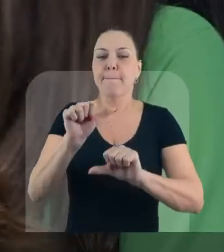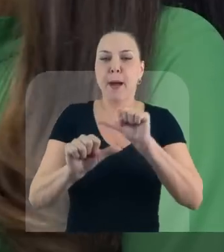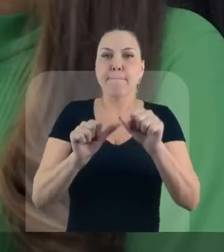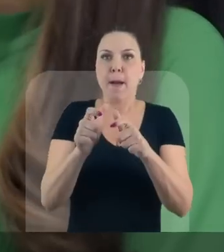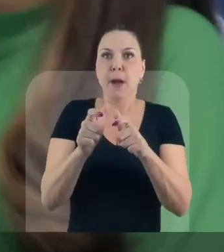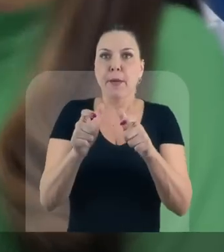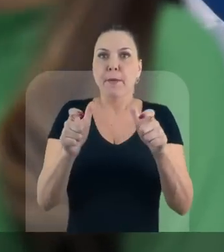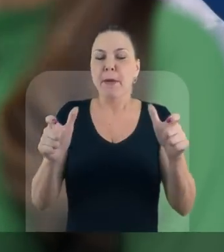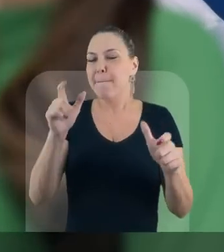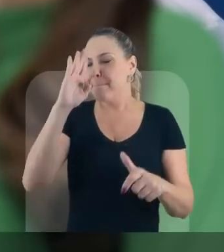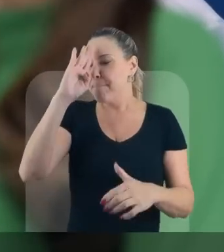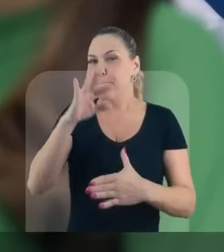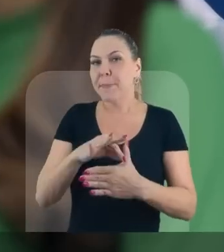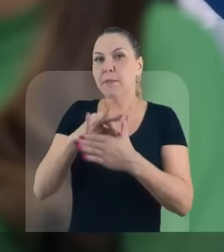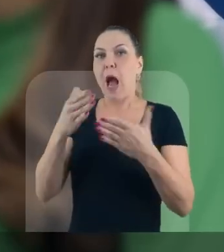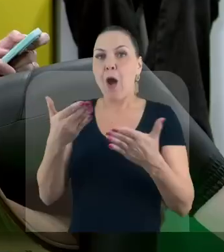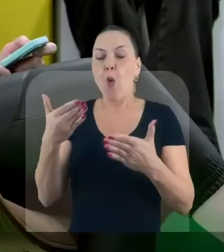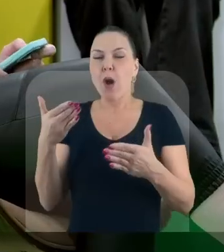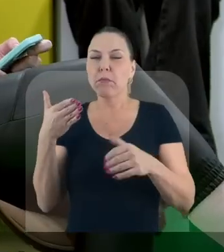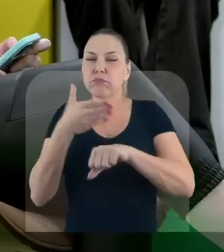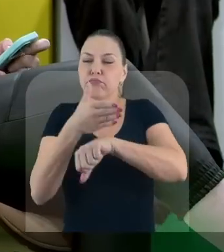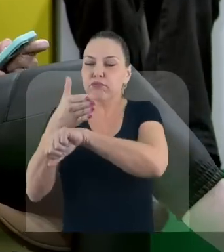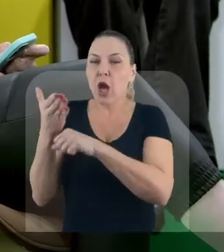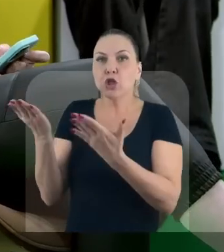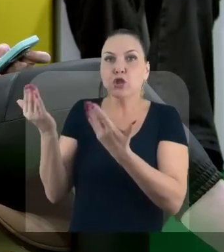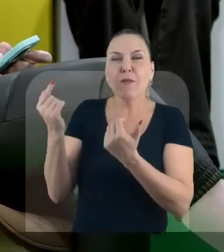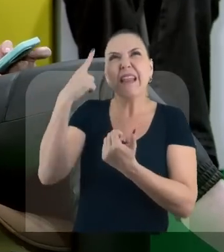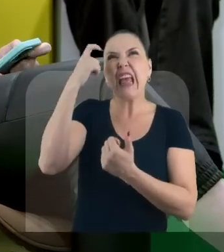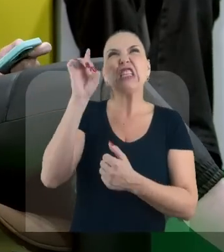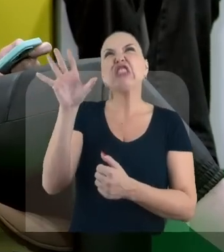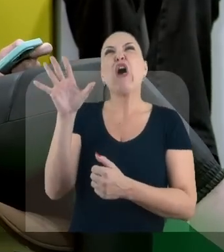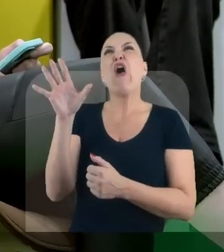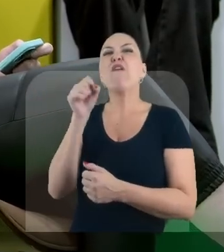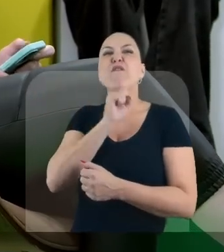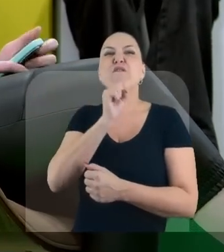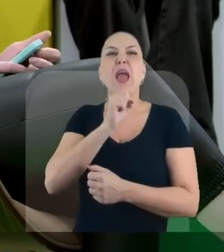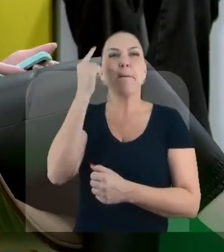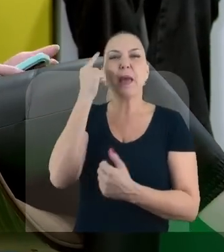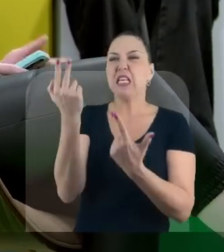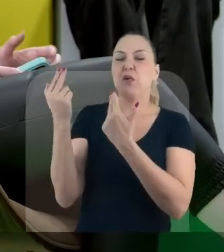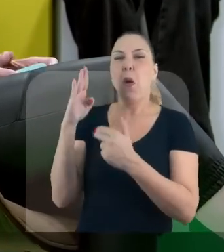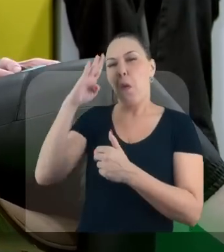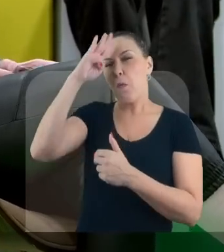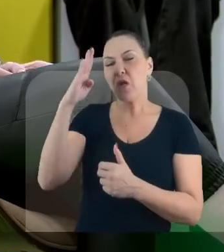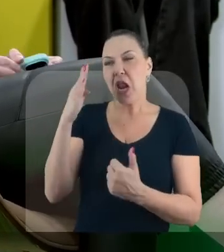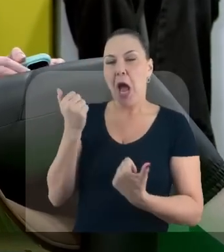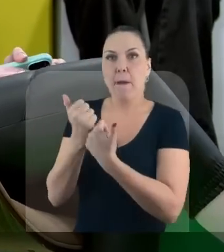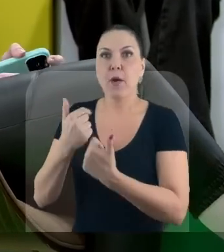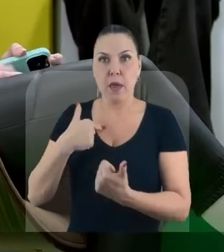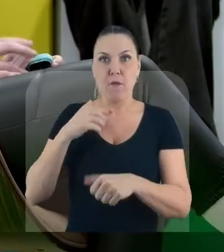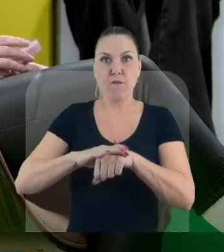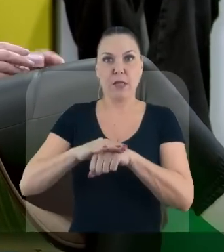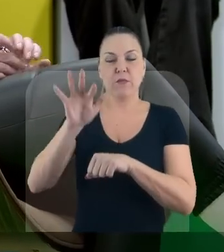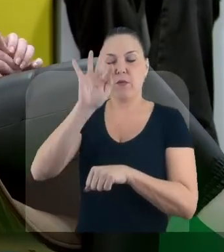crescer. Principalmente com os jovens entrando, porque tem uma ideia que só tem velho pensando desse jeito. Com certeza, na minha faculdade. Eu